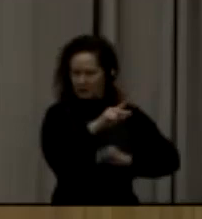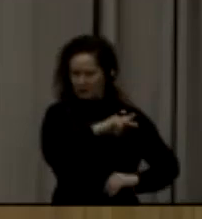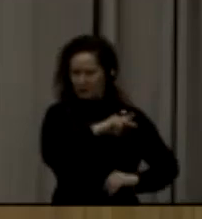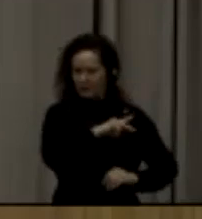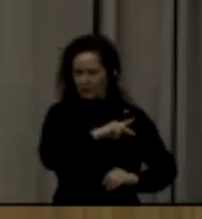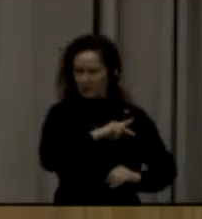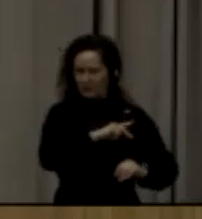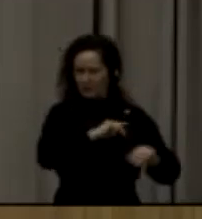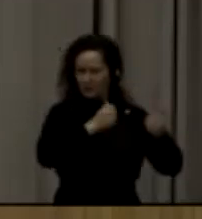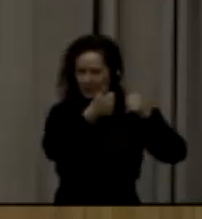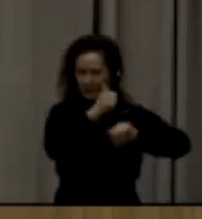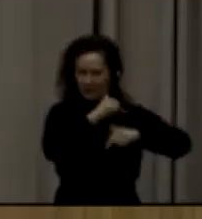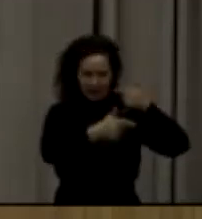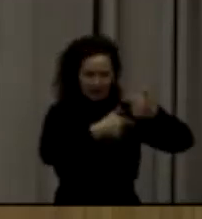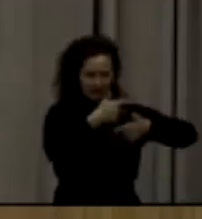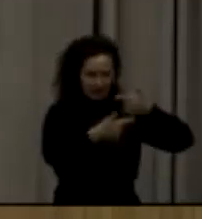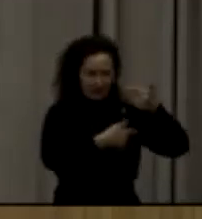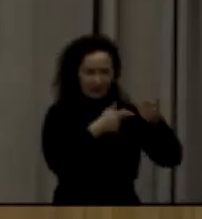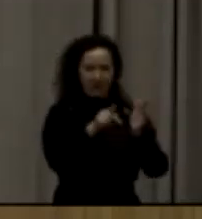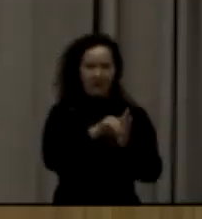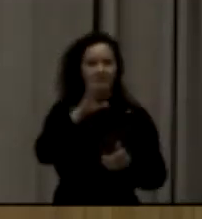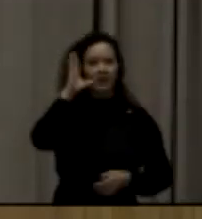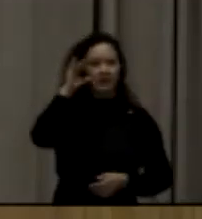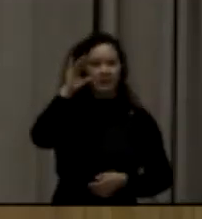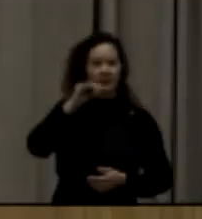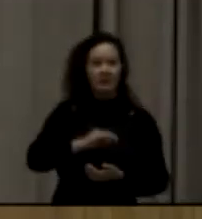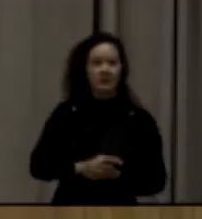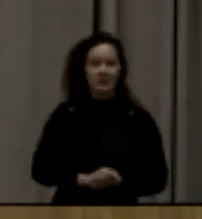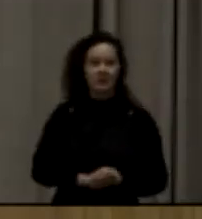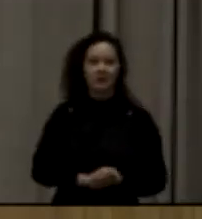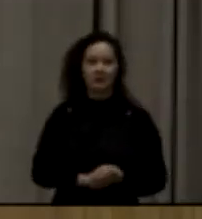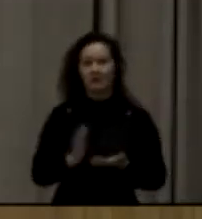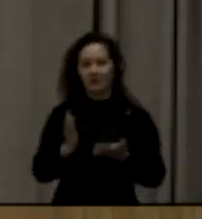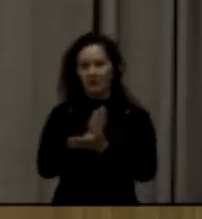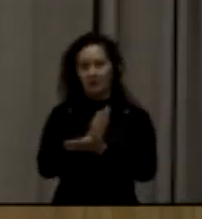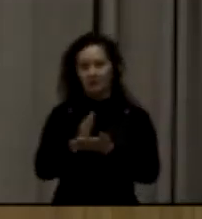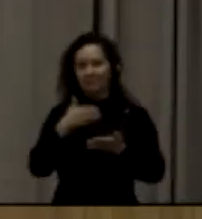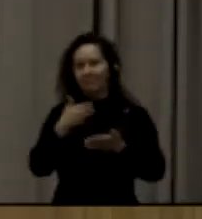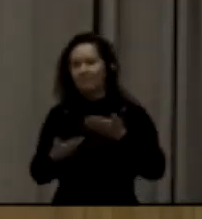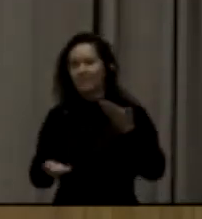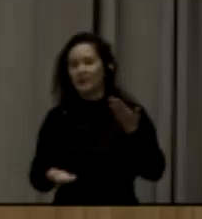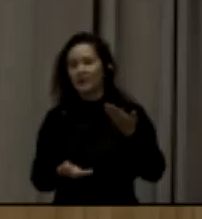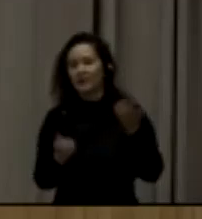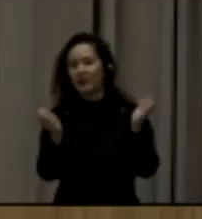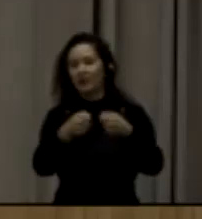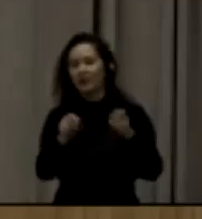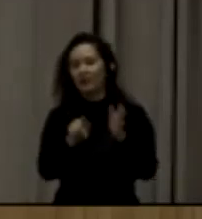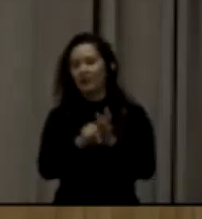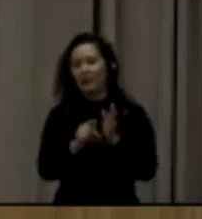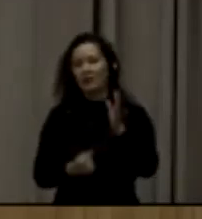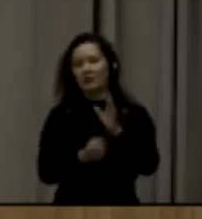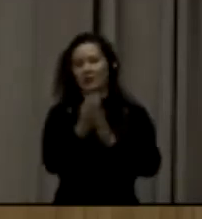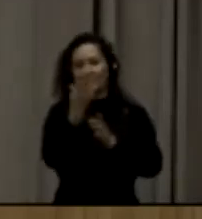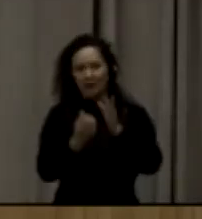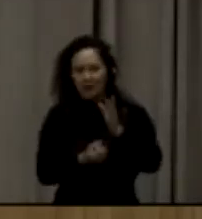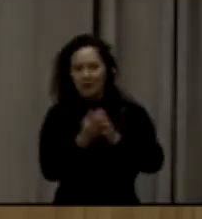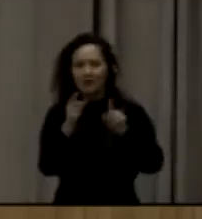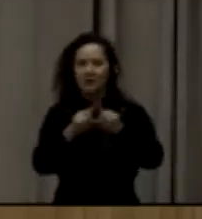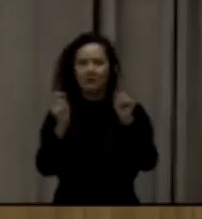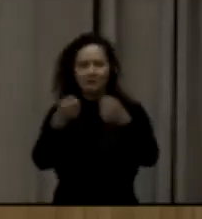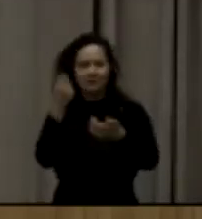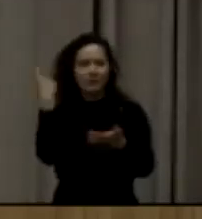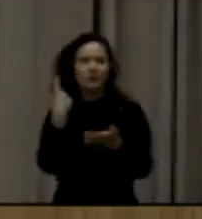de avaliação do trabalho científico, que muitas vezes perderam a sua capacidade de criação e também